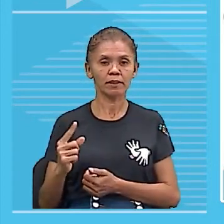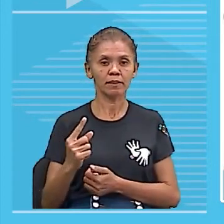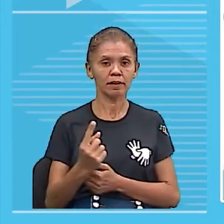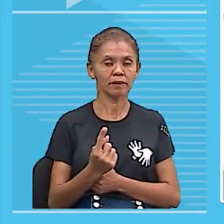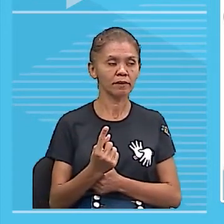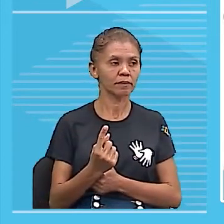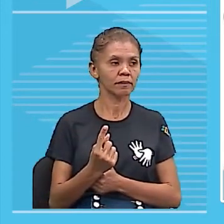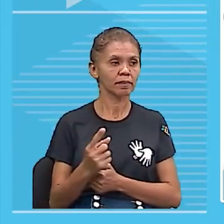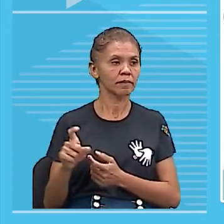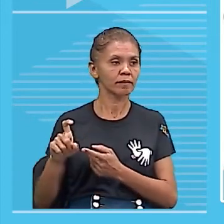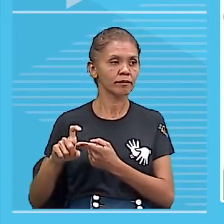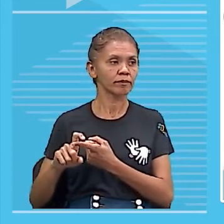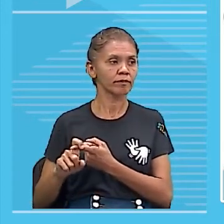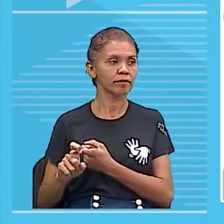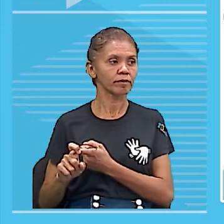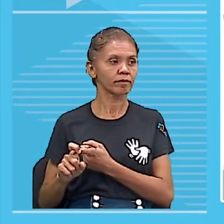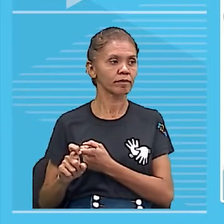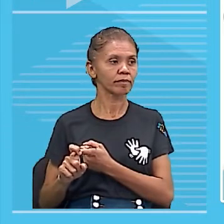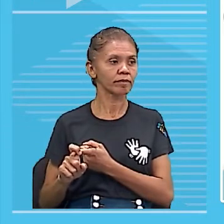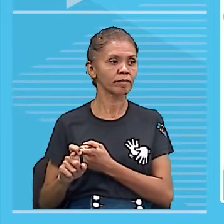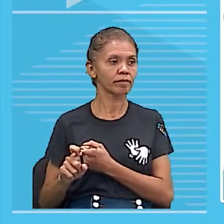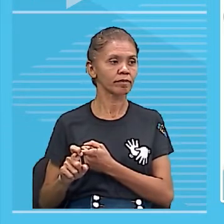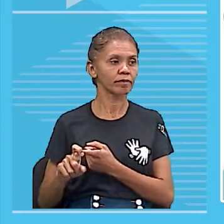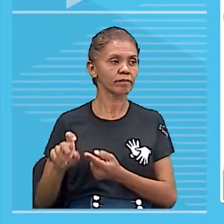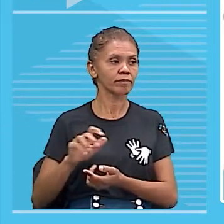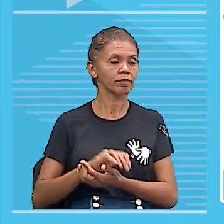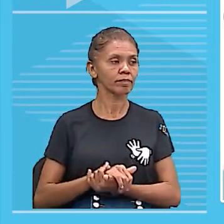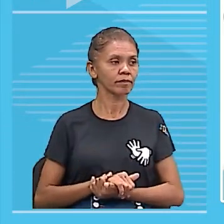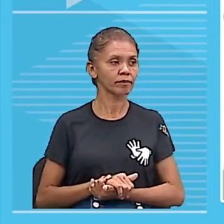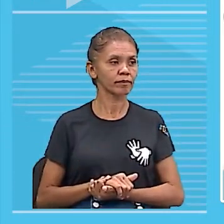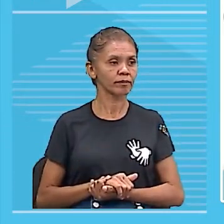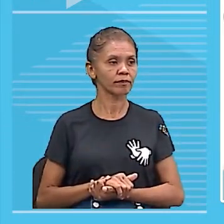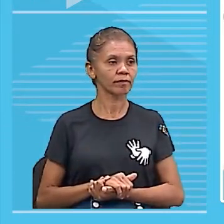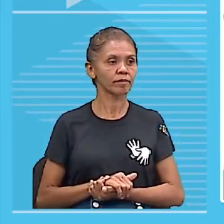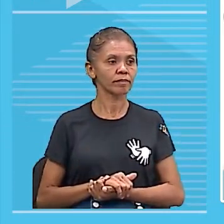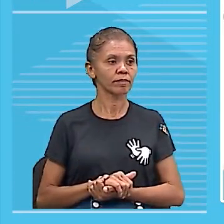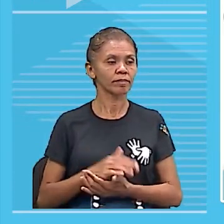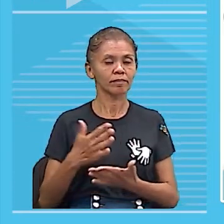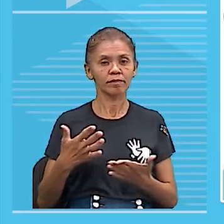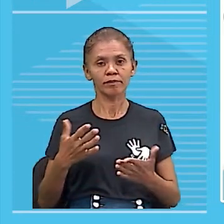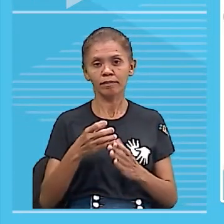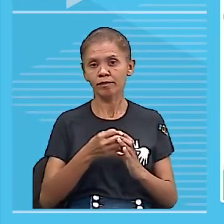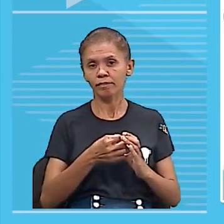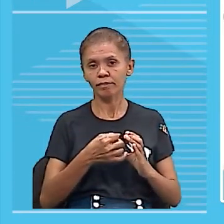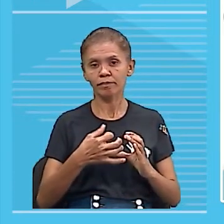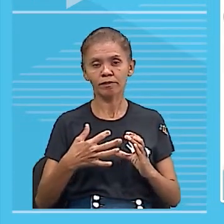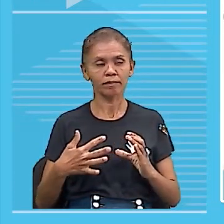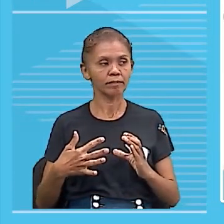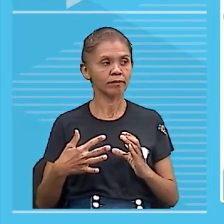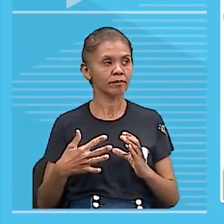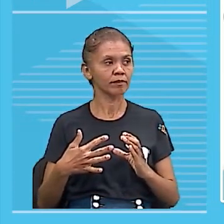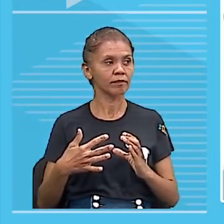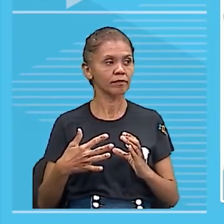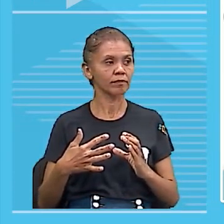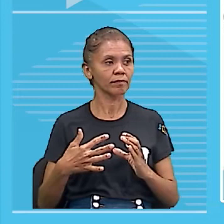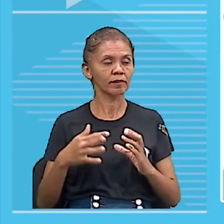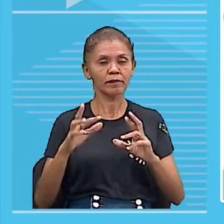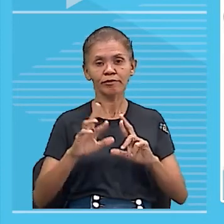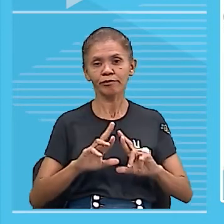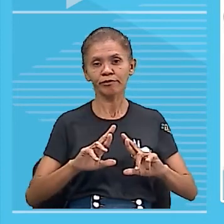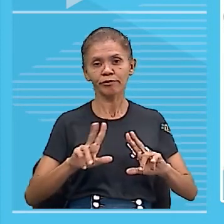dos resistores certo então a partir daí eu tenho características em